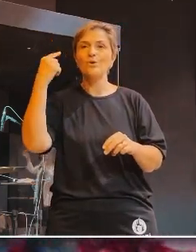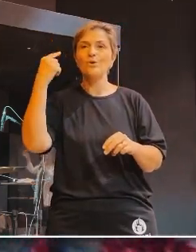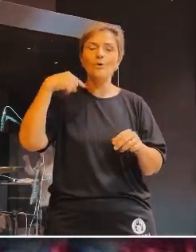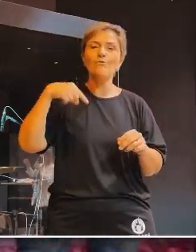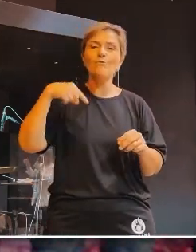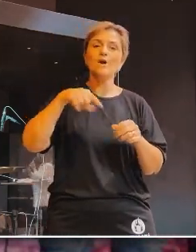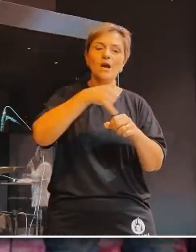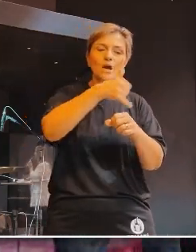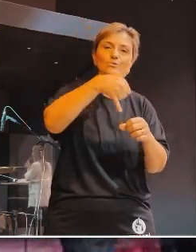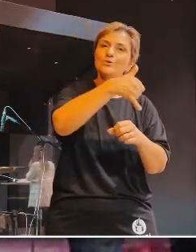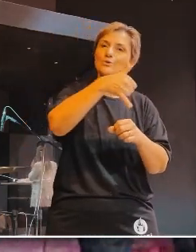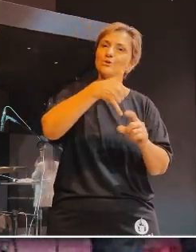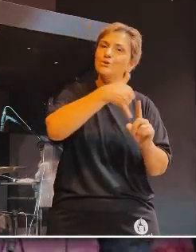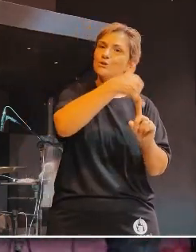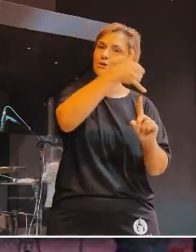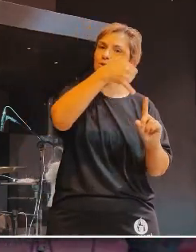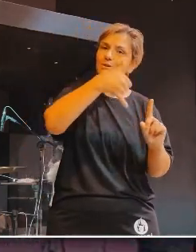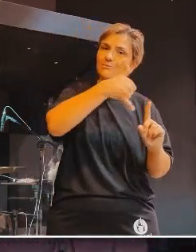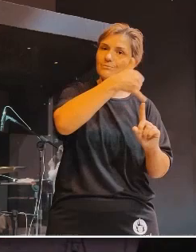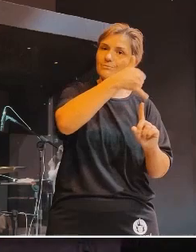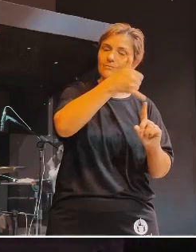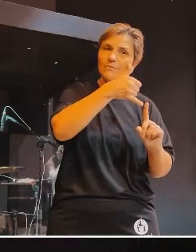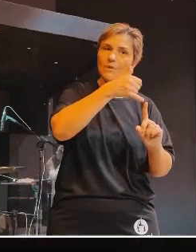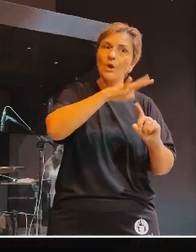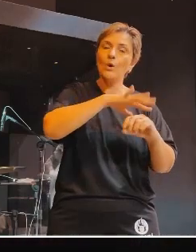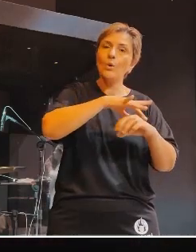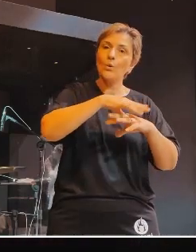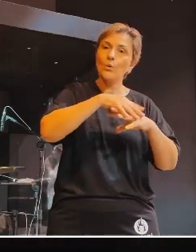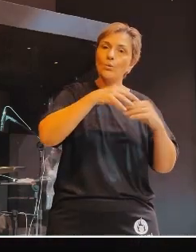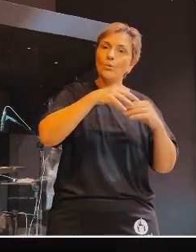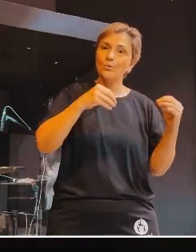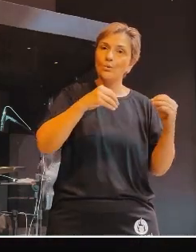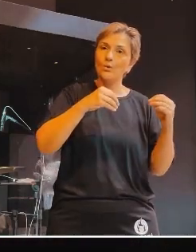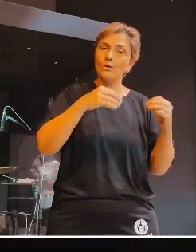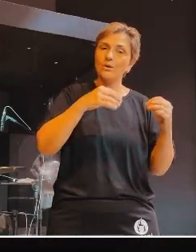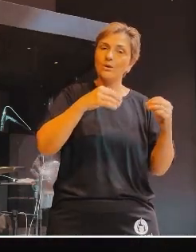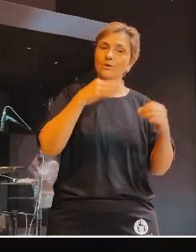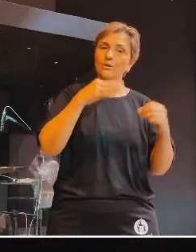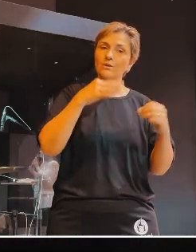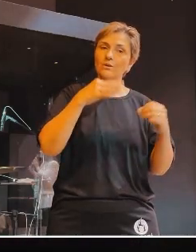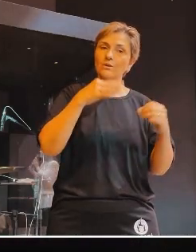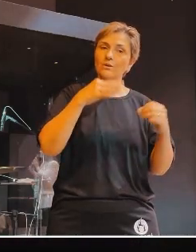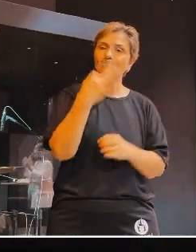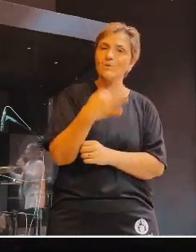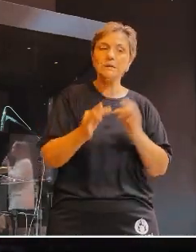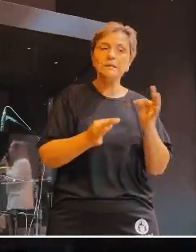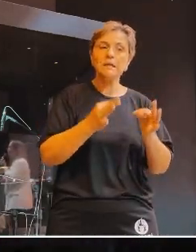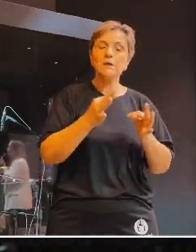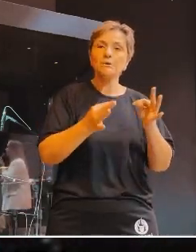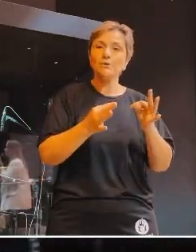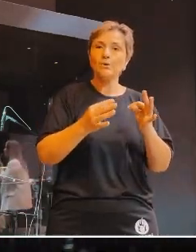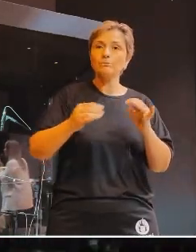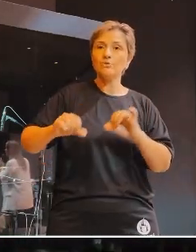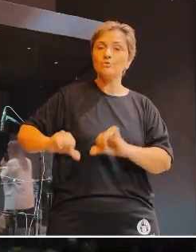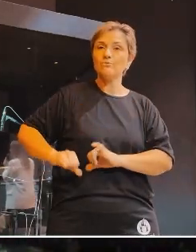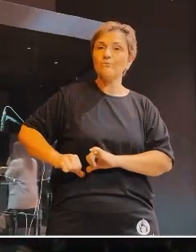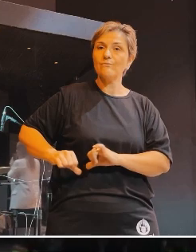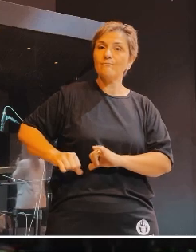de unção, curou as nossas feridas, tratou as nossas